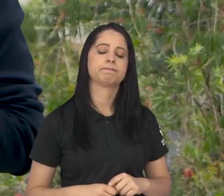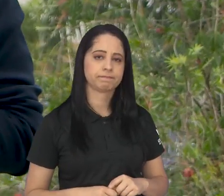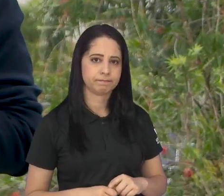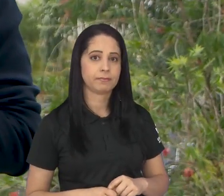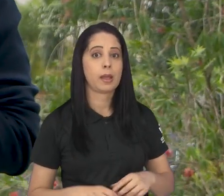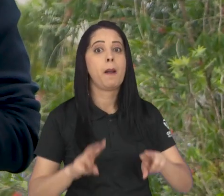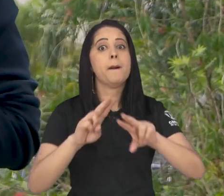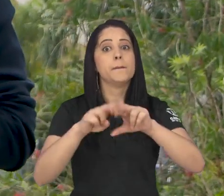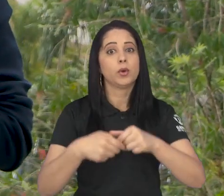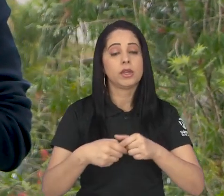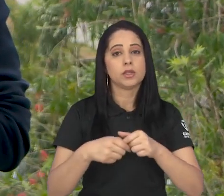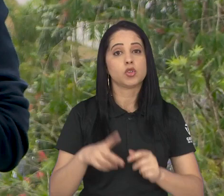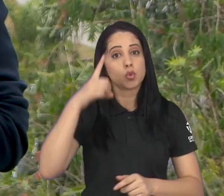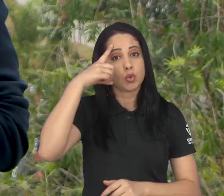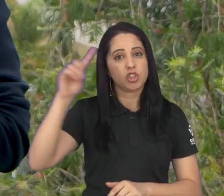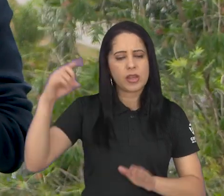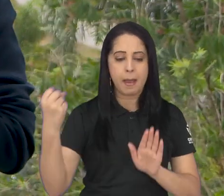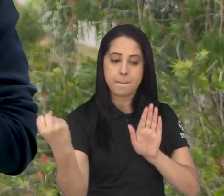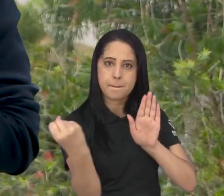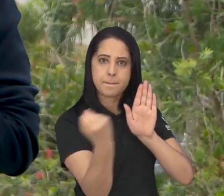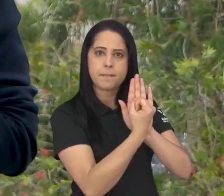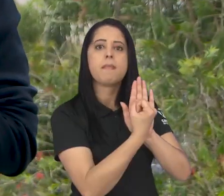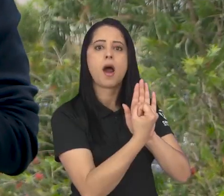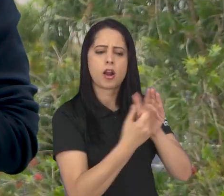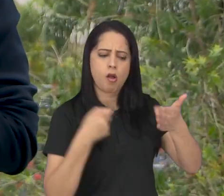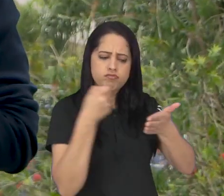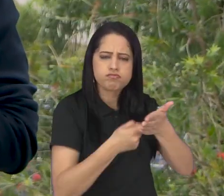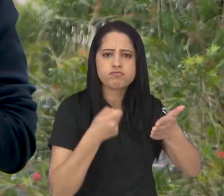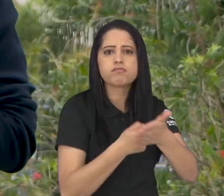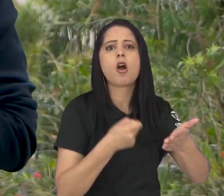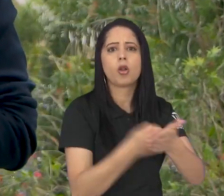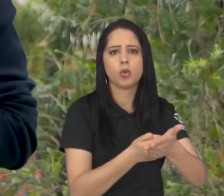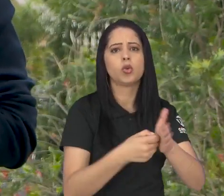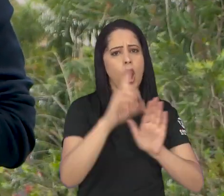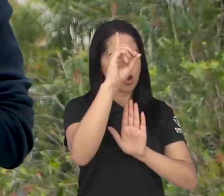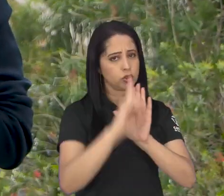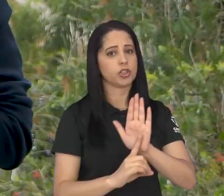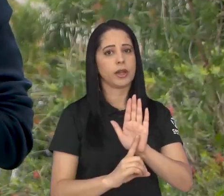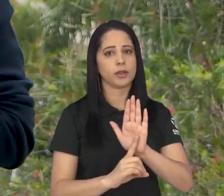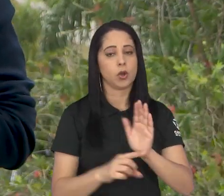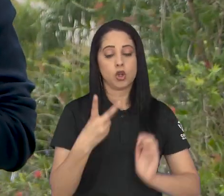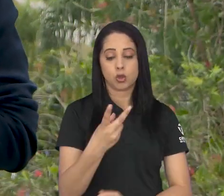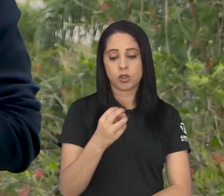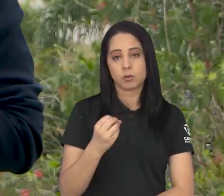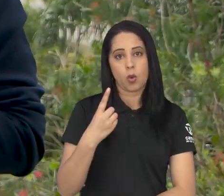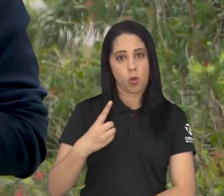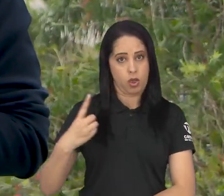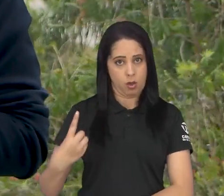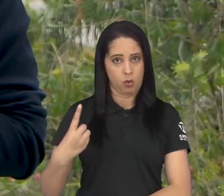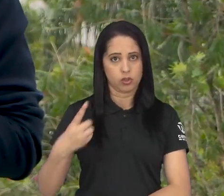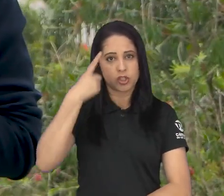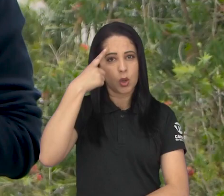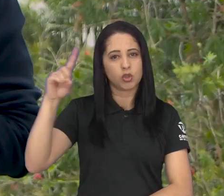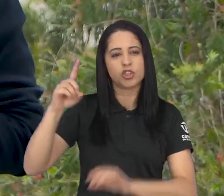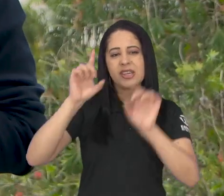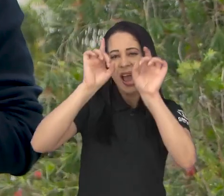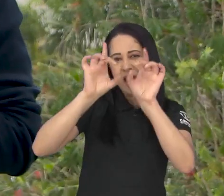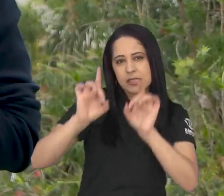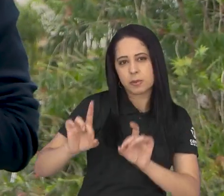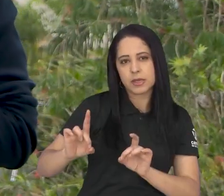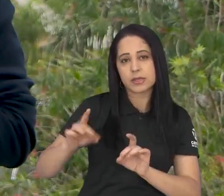tantas dificuldades uma data marca a luta dos negros pelos próprios direitos no país oficializado em 2011